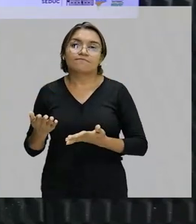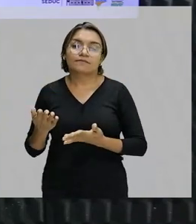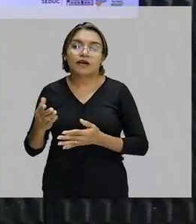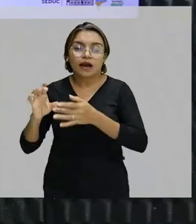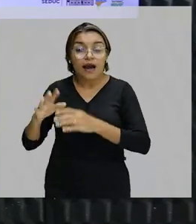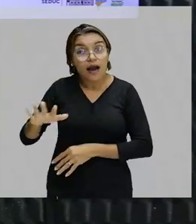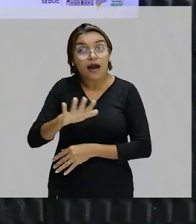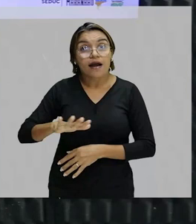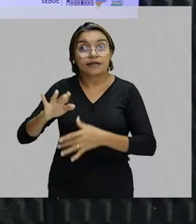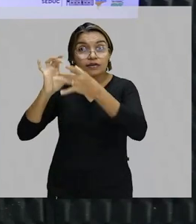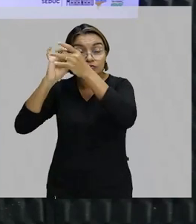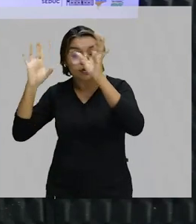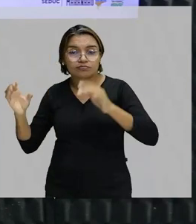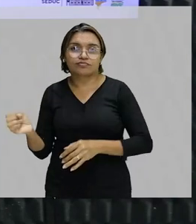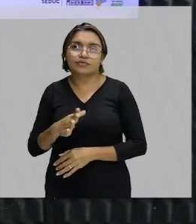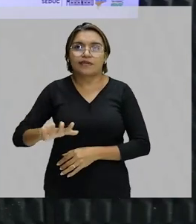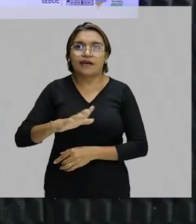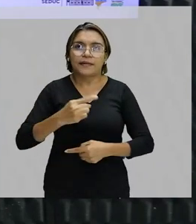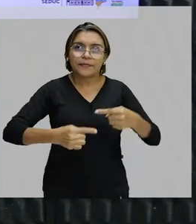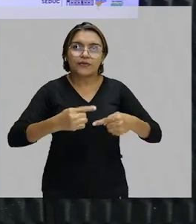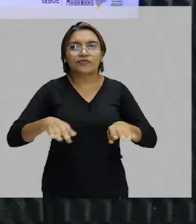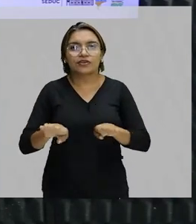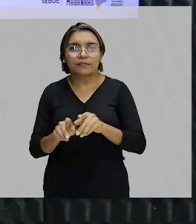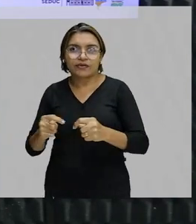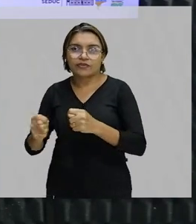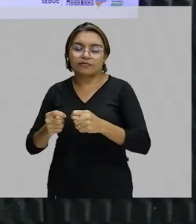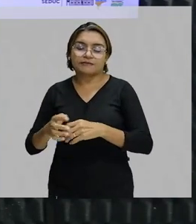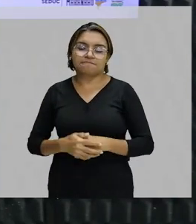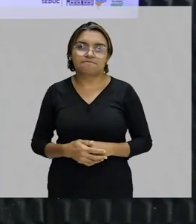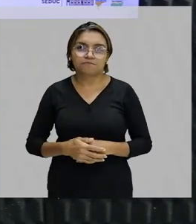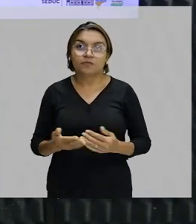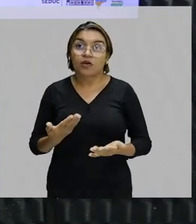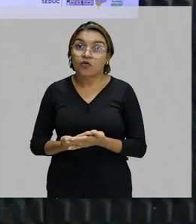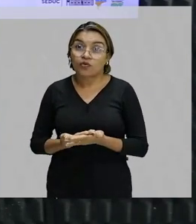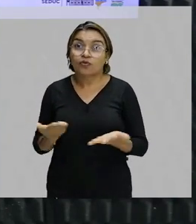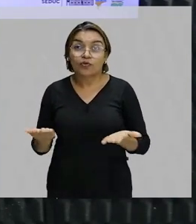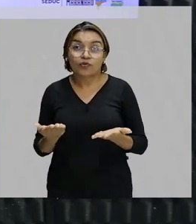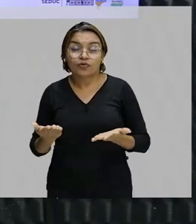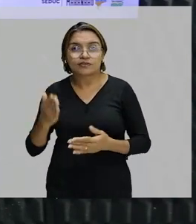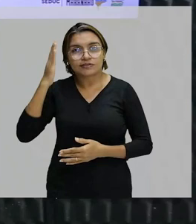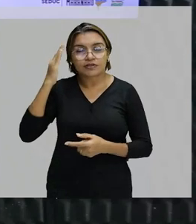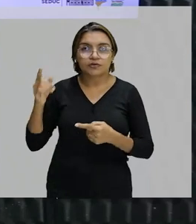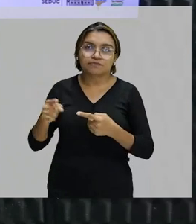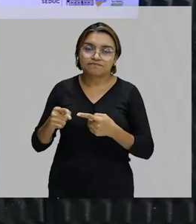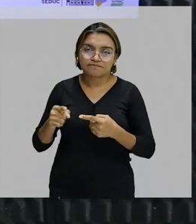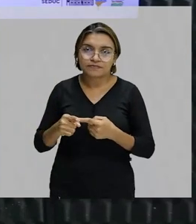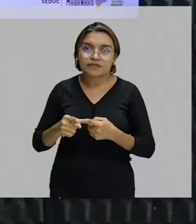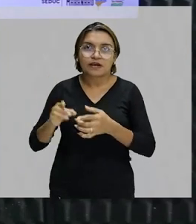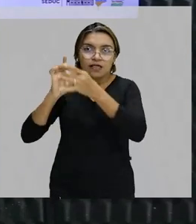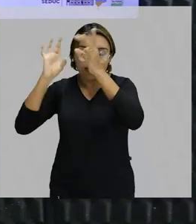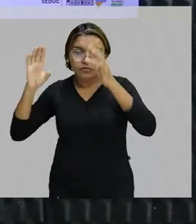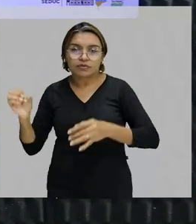neoliberalismo tanto politicamente quanto economicamente na aula de hoje a gente entendeu primeiro o que é o que é o